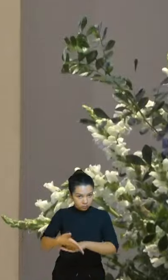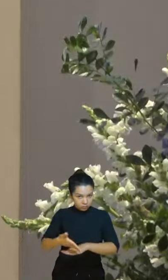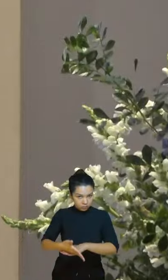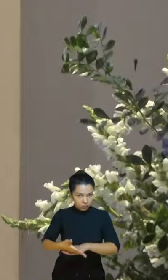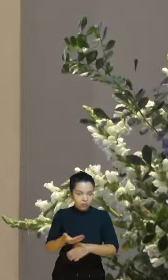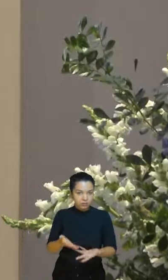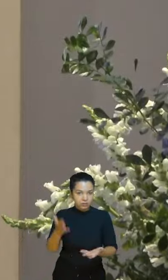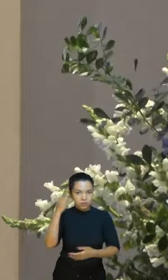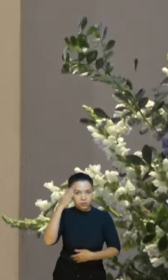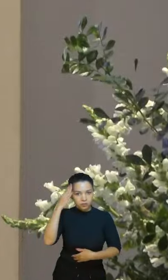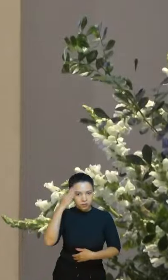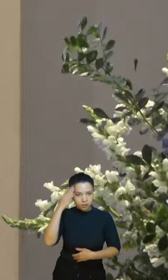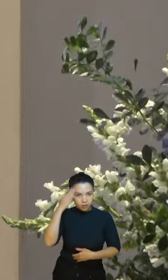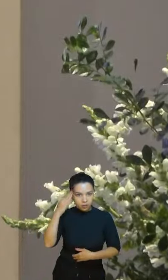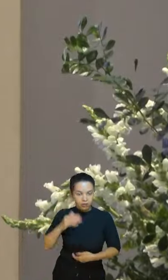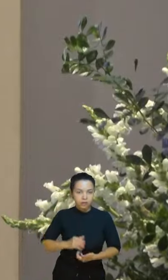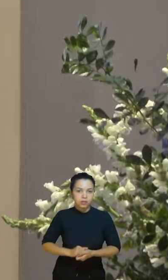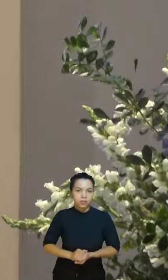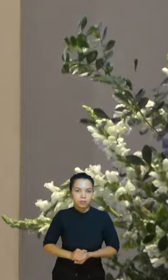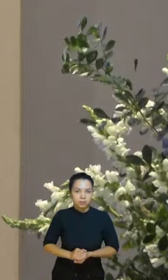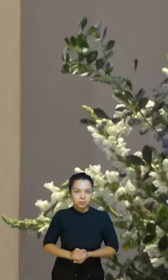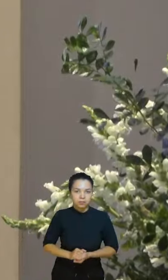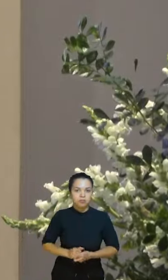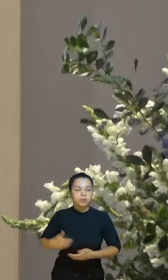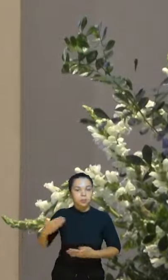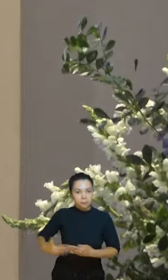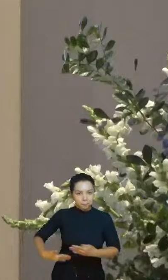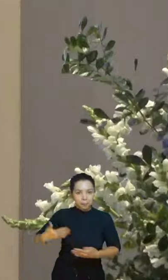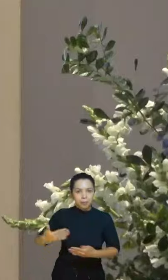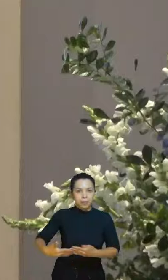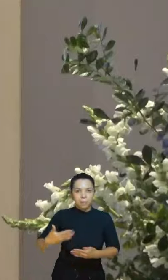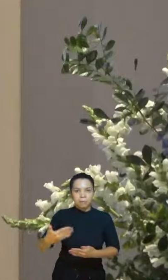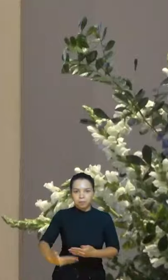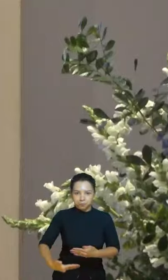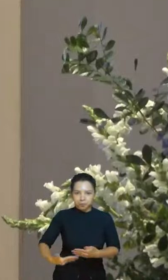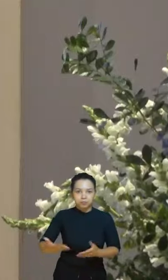sabem da pletora de processos que recebemos